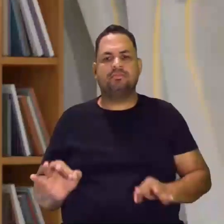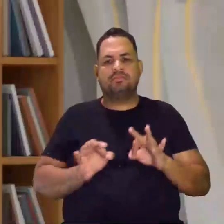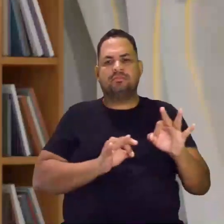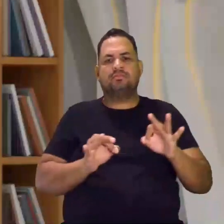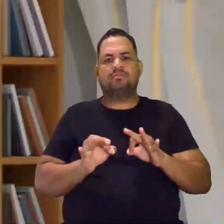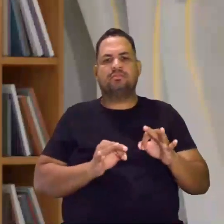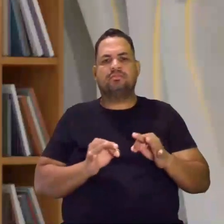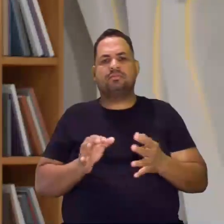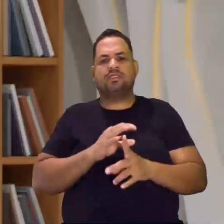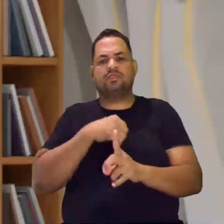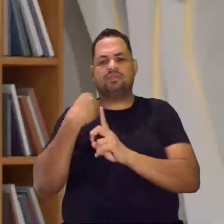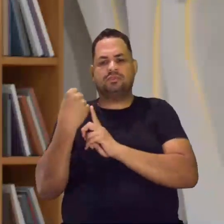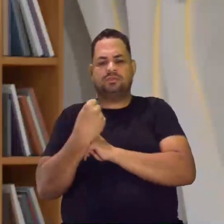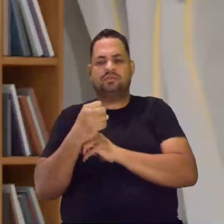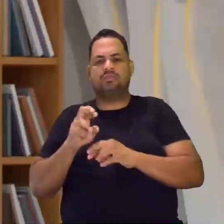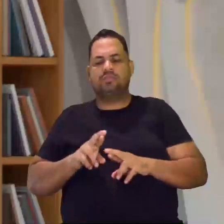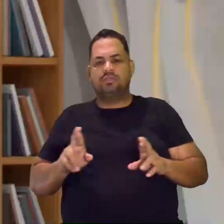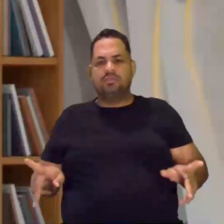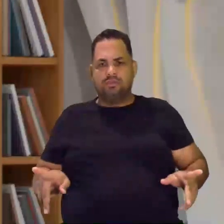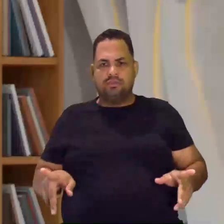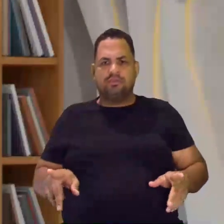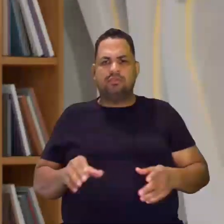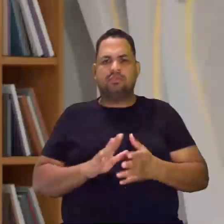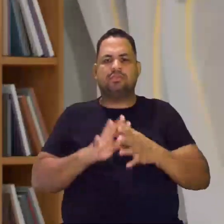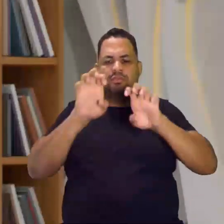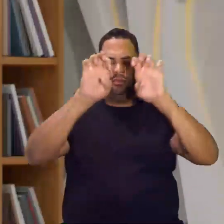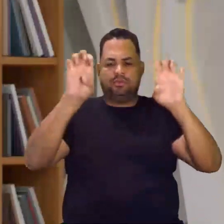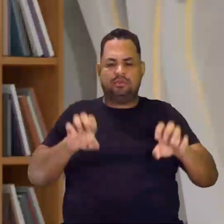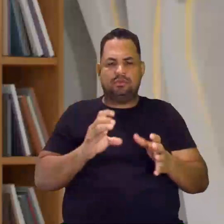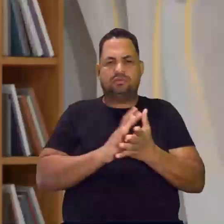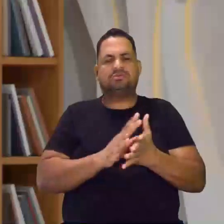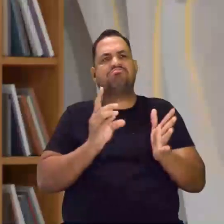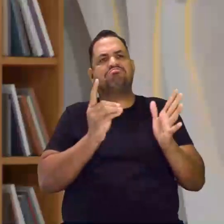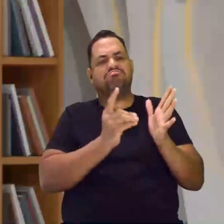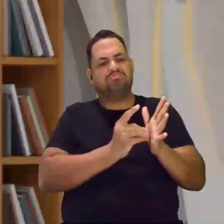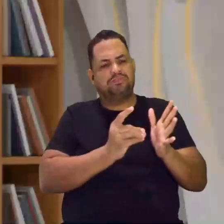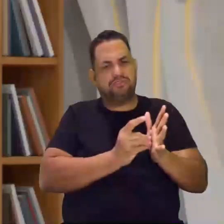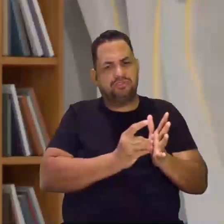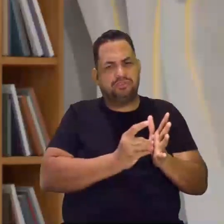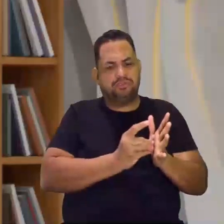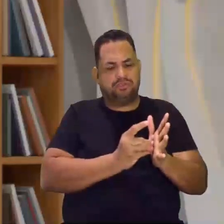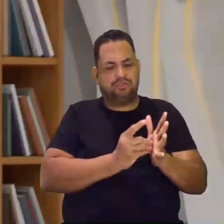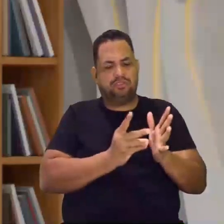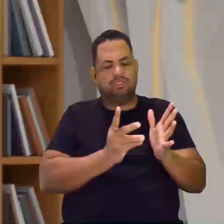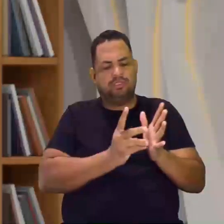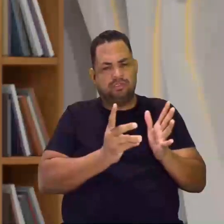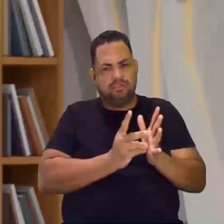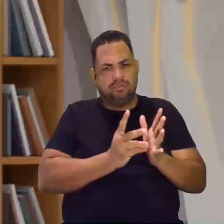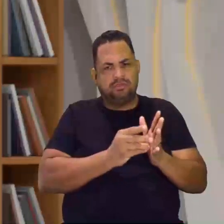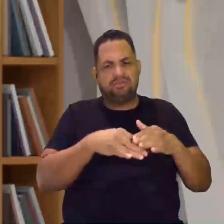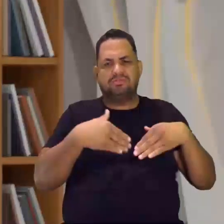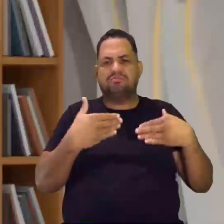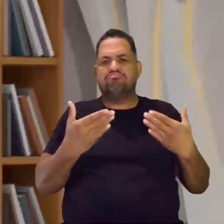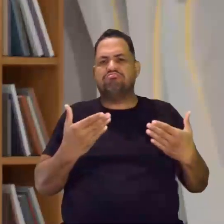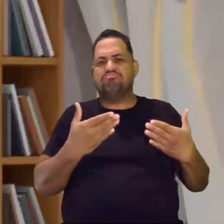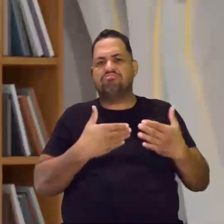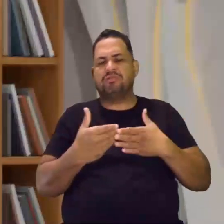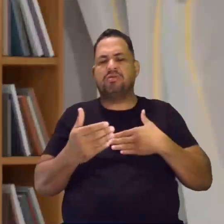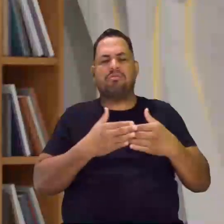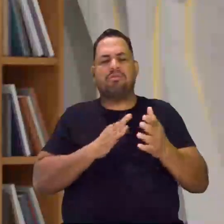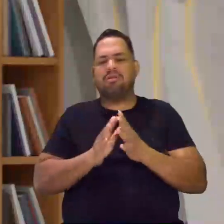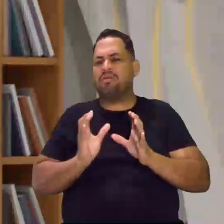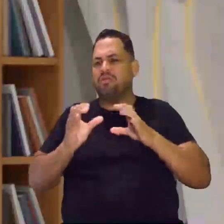são diferentes. A estrutura dessas sociedades, seja indígenas, seja ali de qualquer